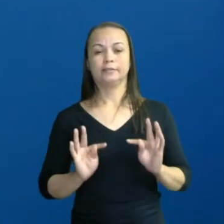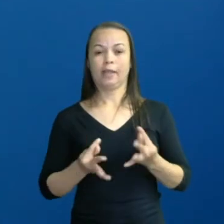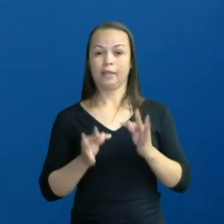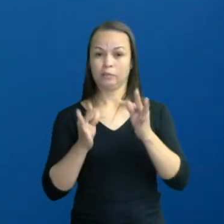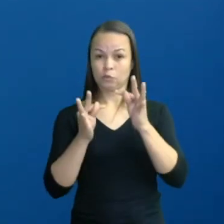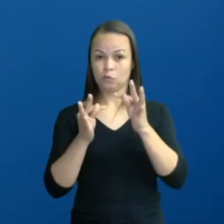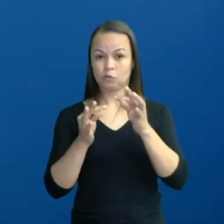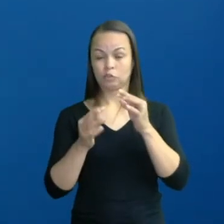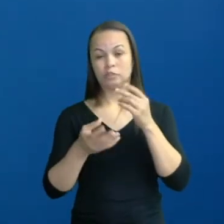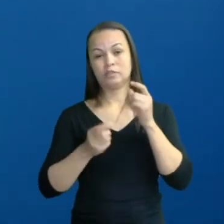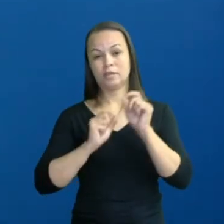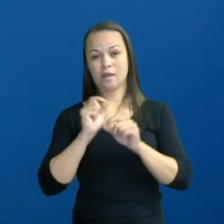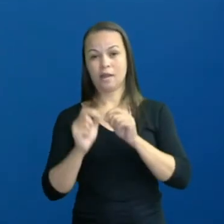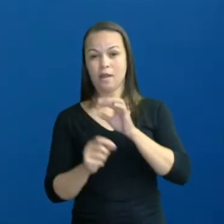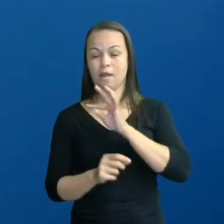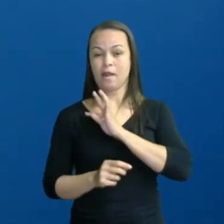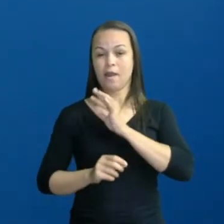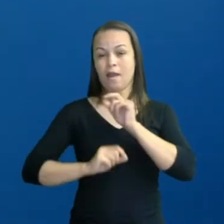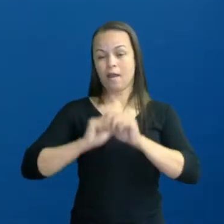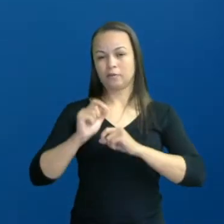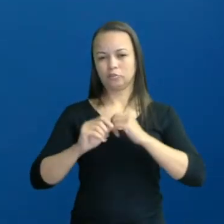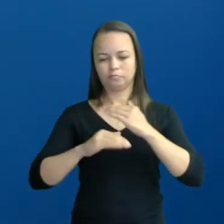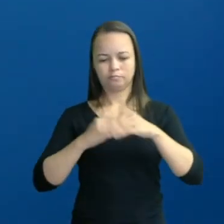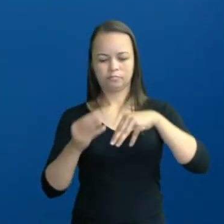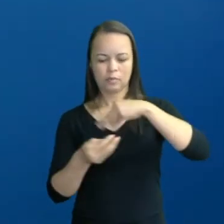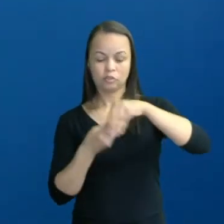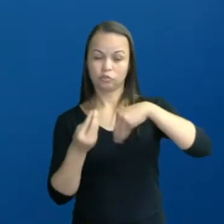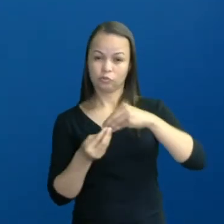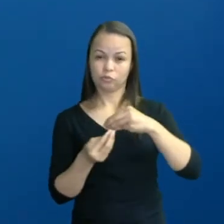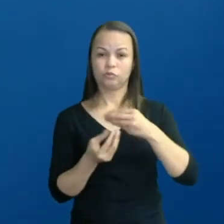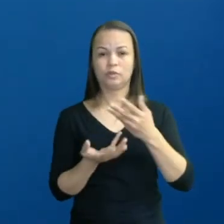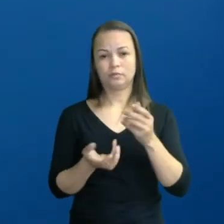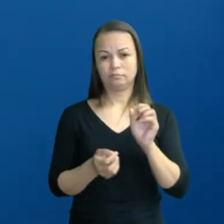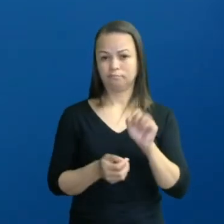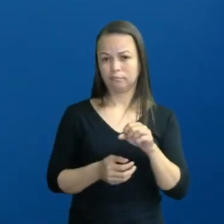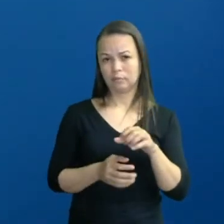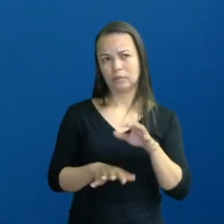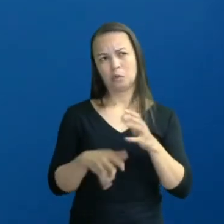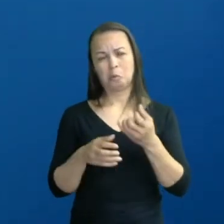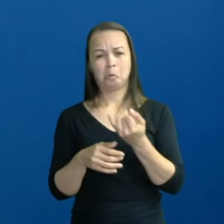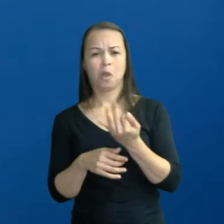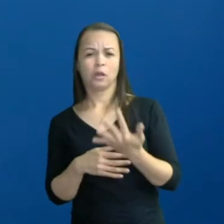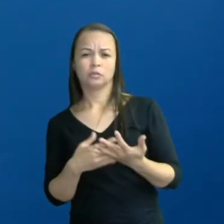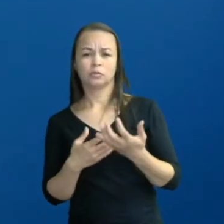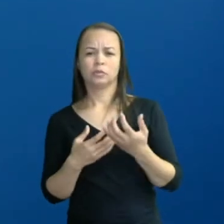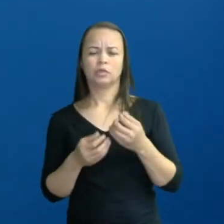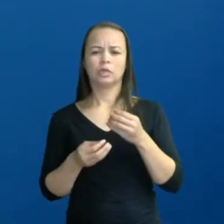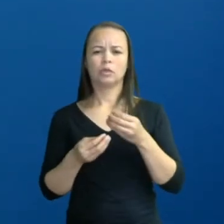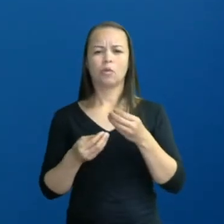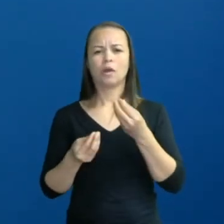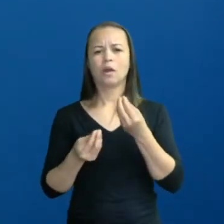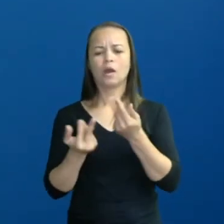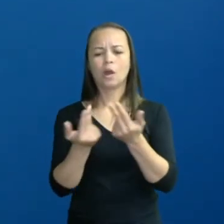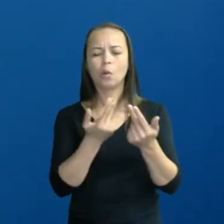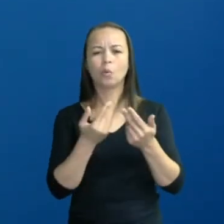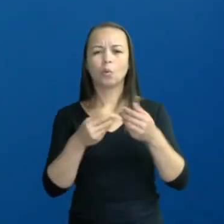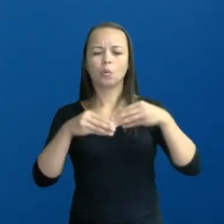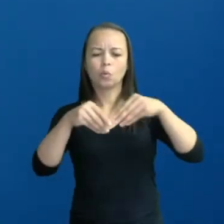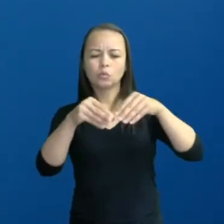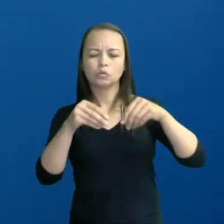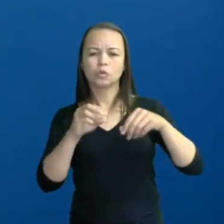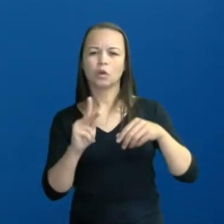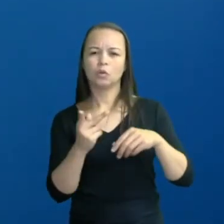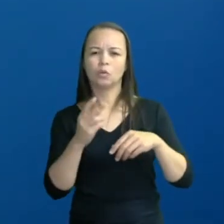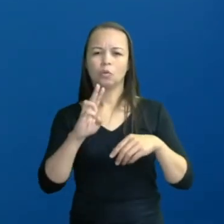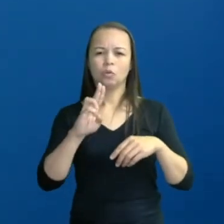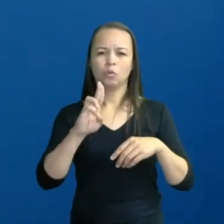as misturas, é possível sim. Claro que não tal quanto o solo humoso, mas é possível sim